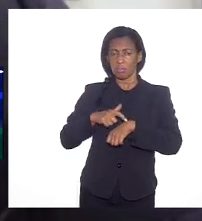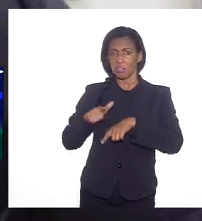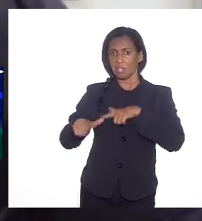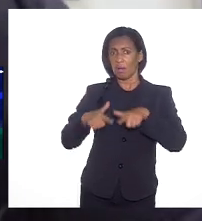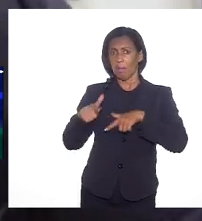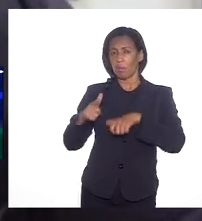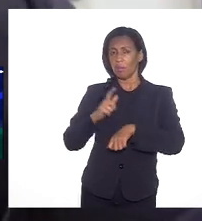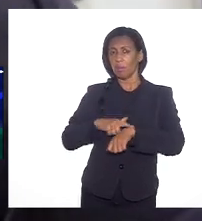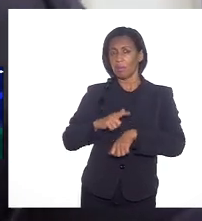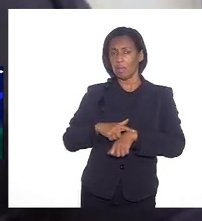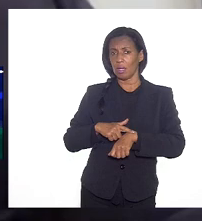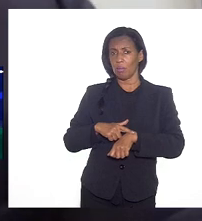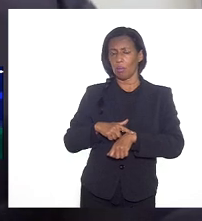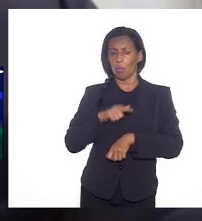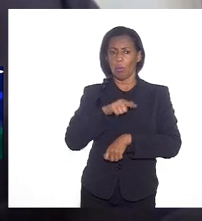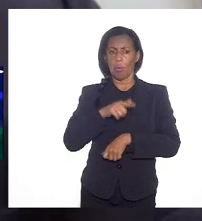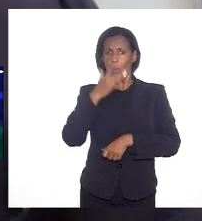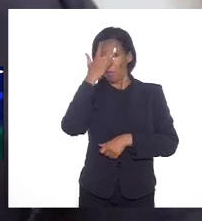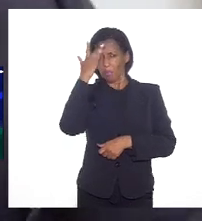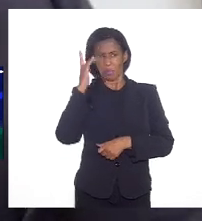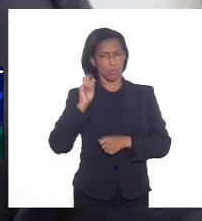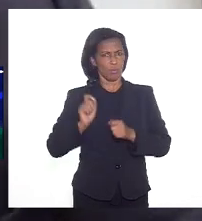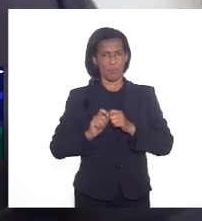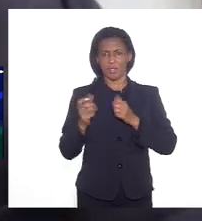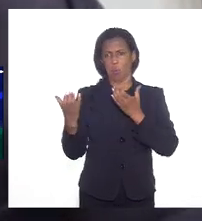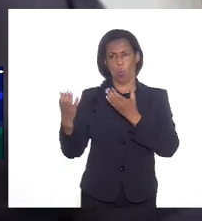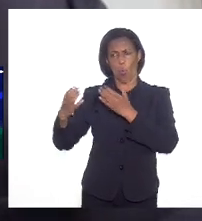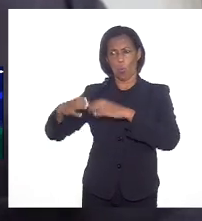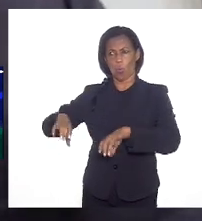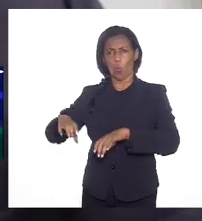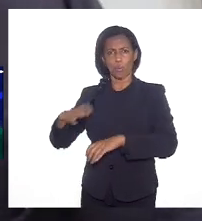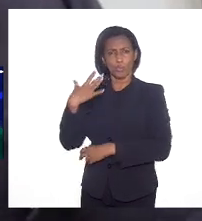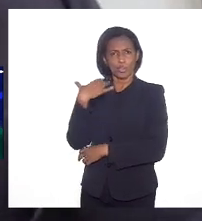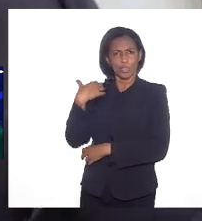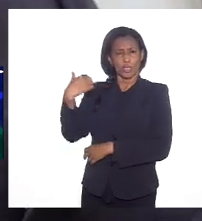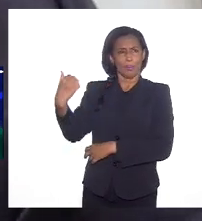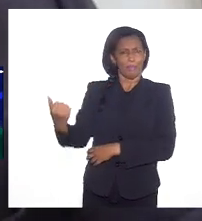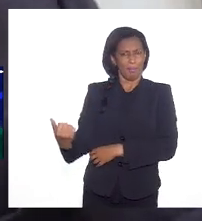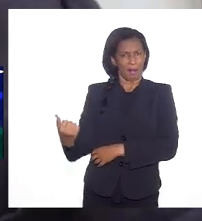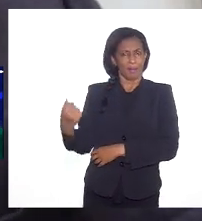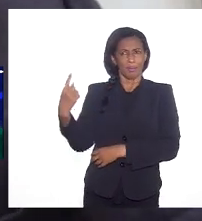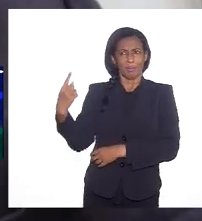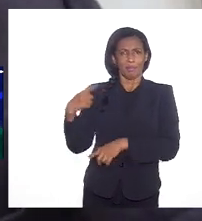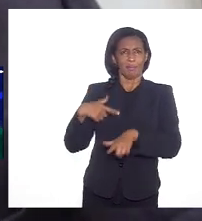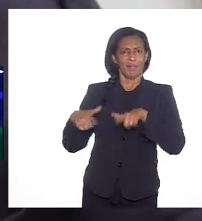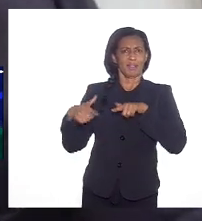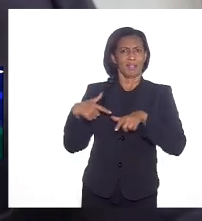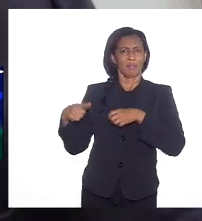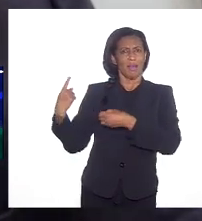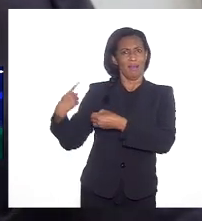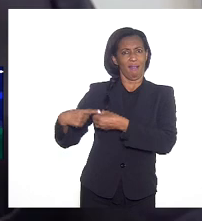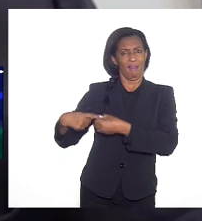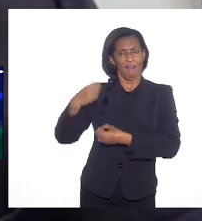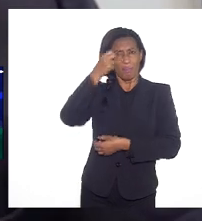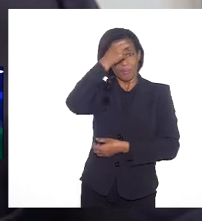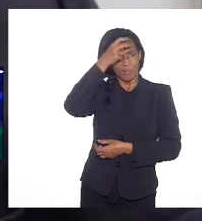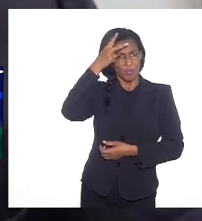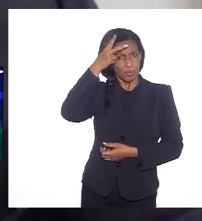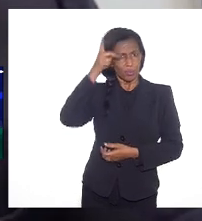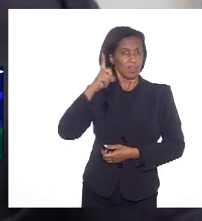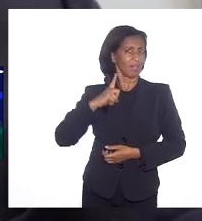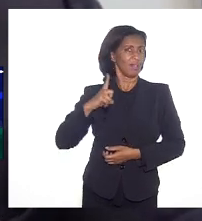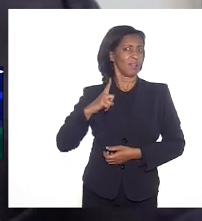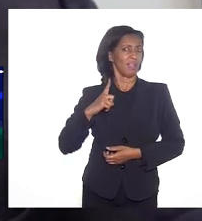indivíduo não vai fazer um concurso público ser chamado para um município para servir a município ter